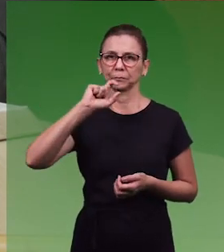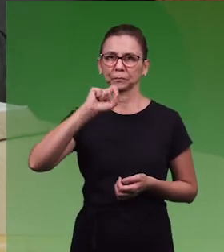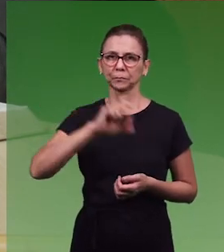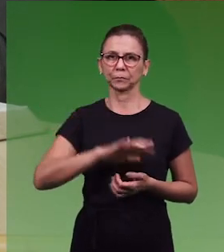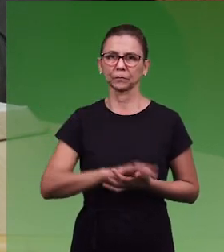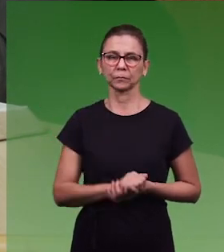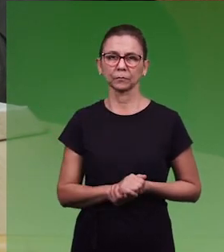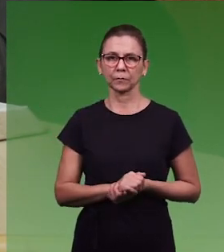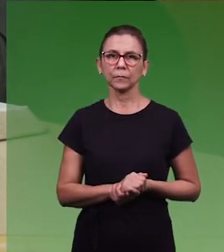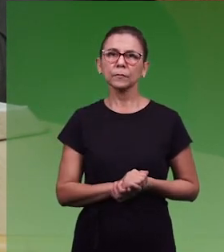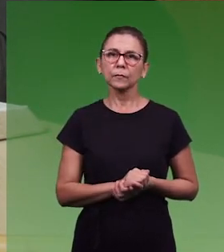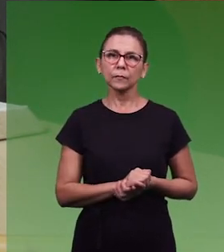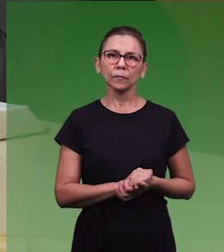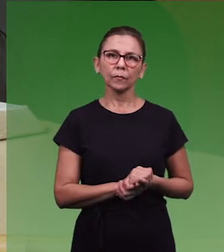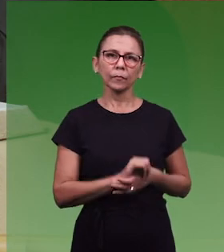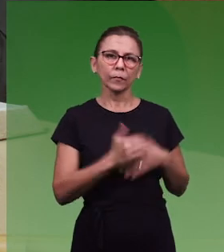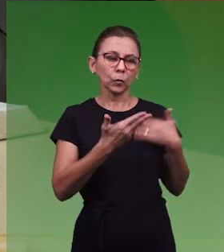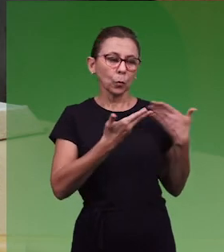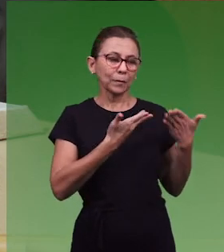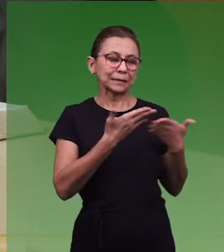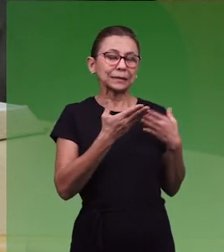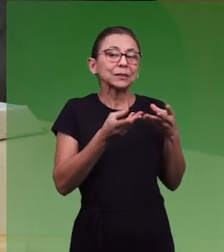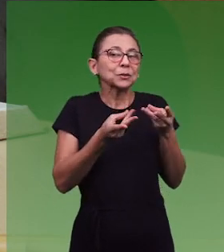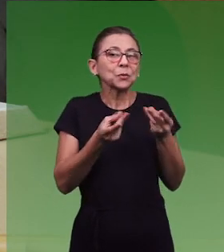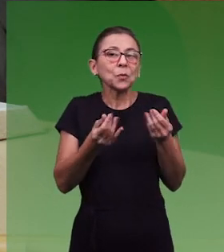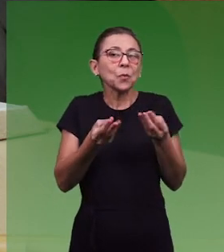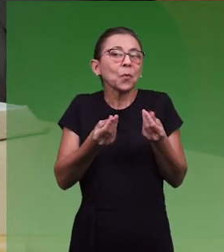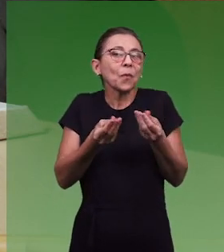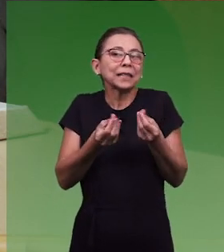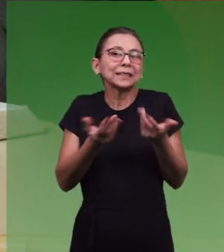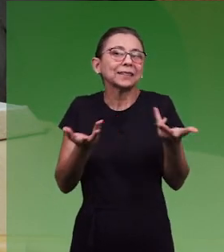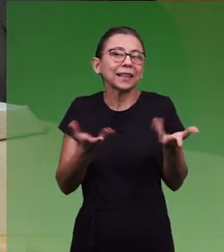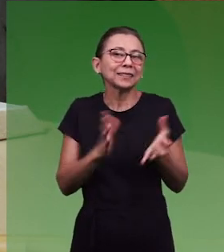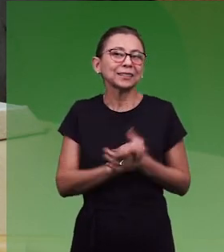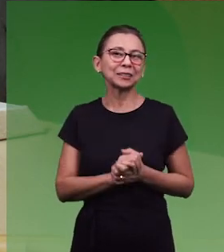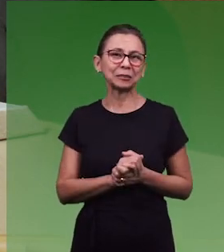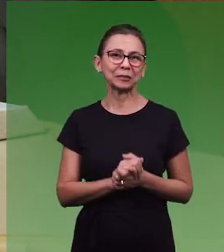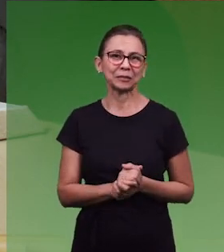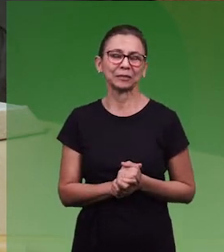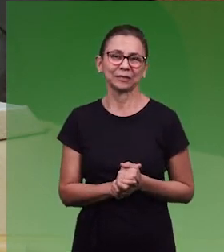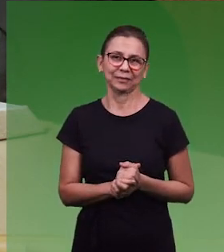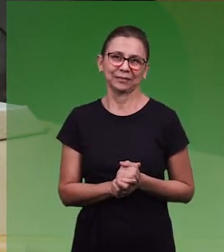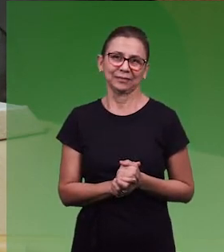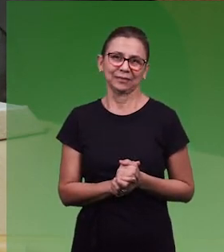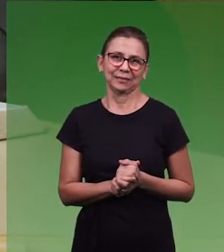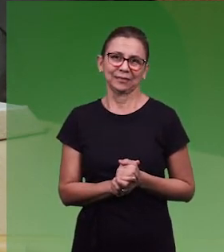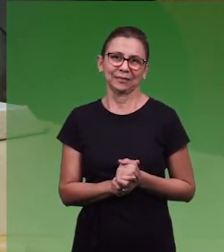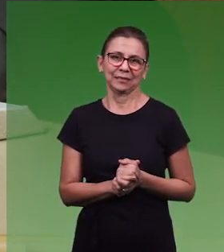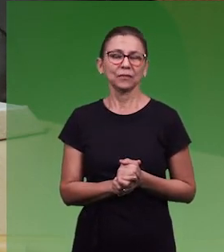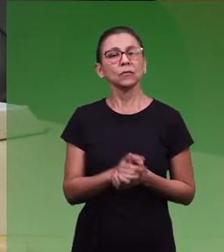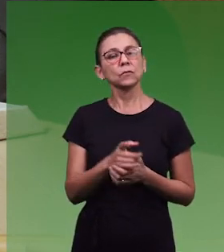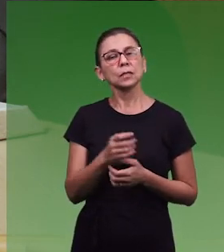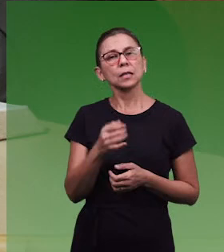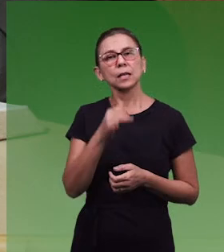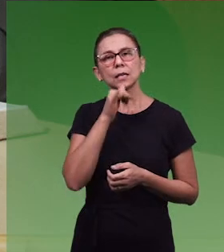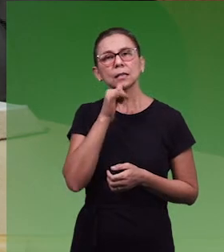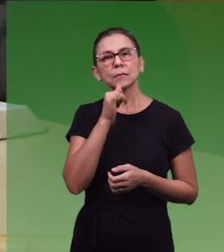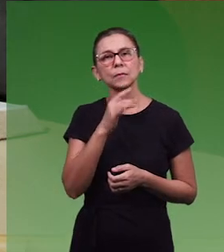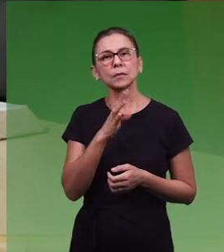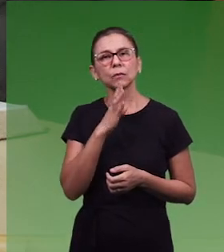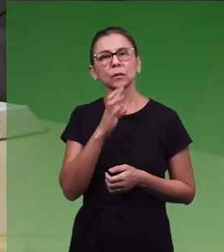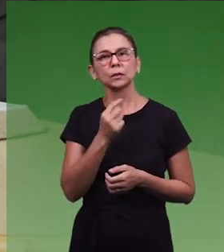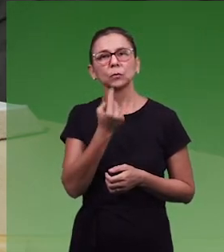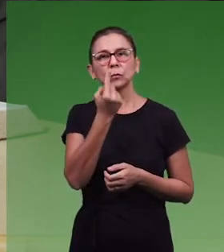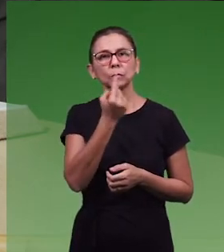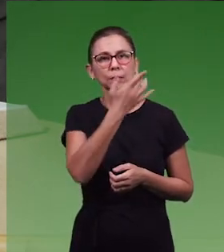Assistência de qualidade é um cuidando de um. Não precisa cuidar de dois, cuide de um só. Chegou